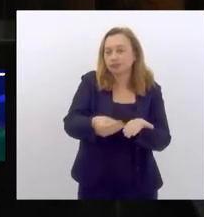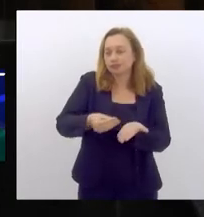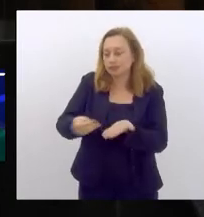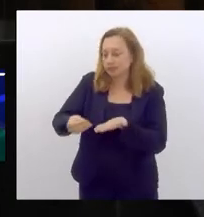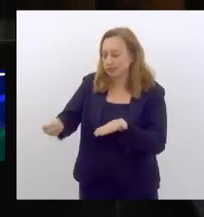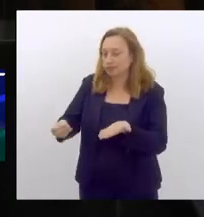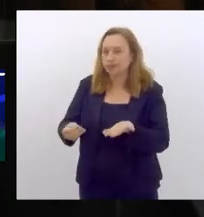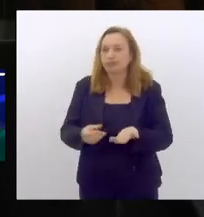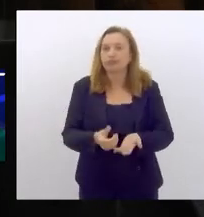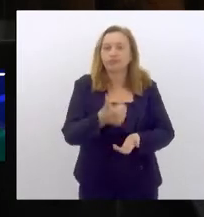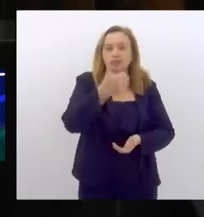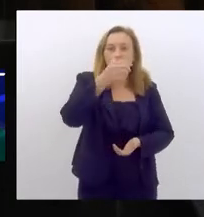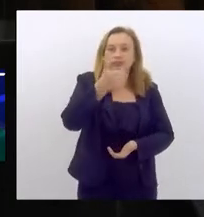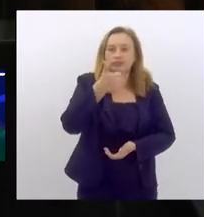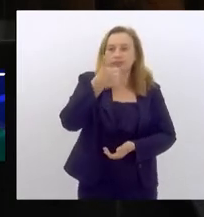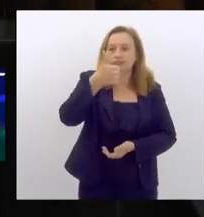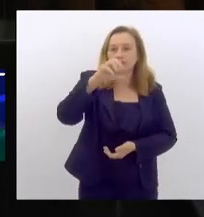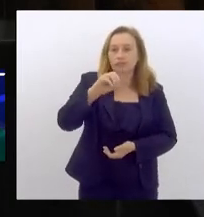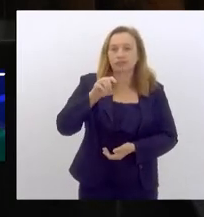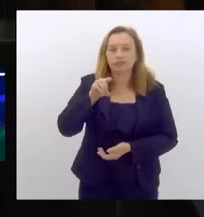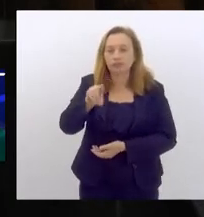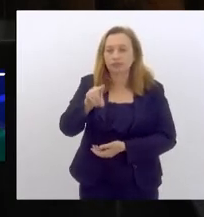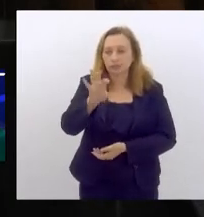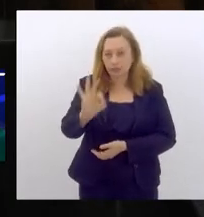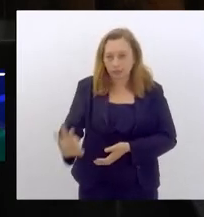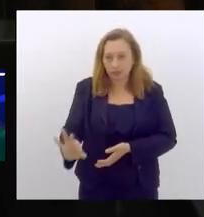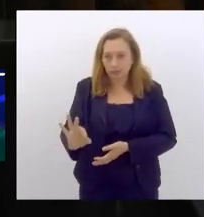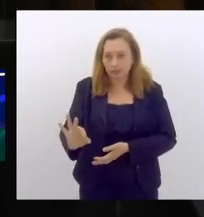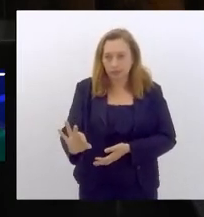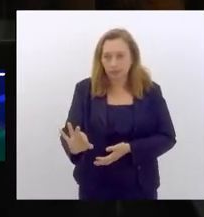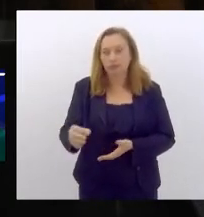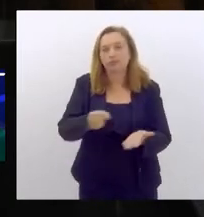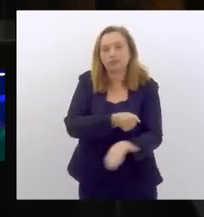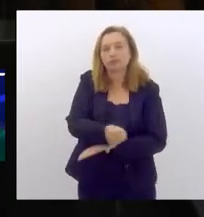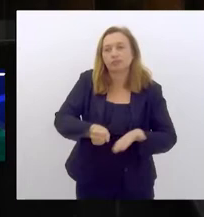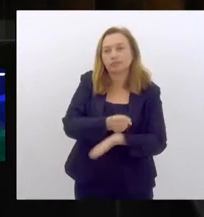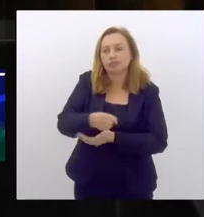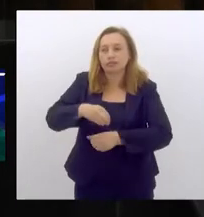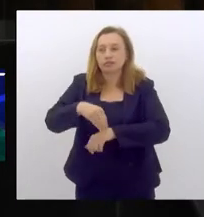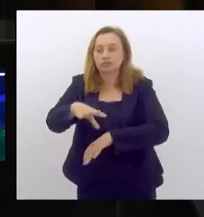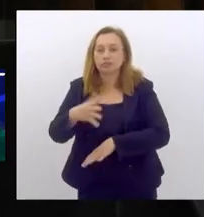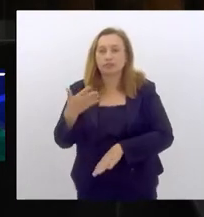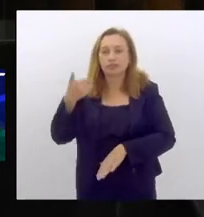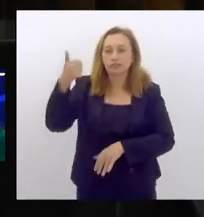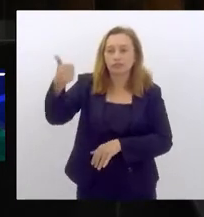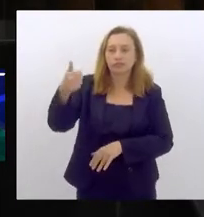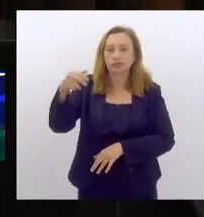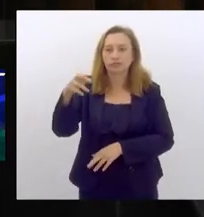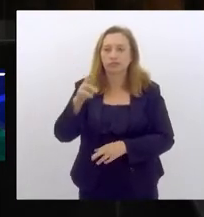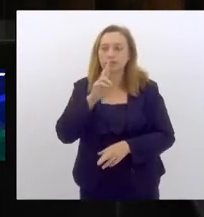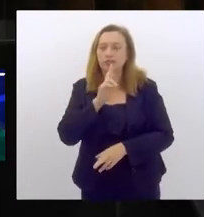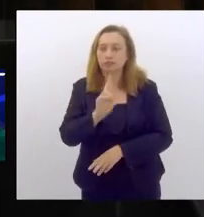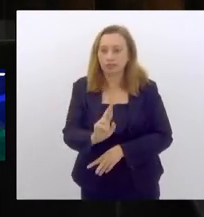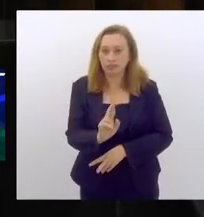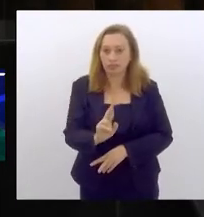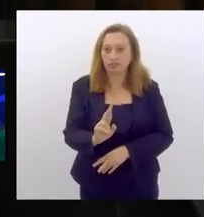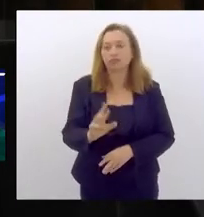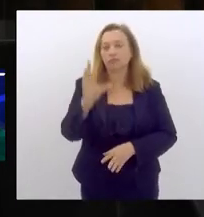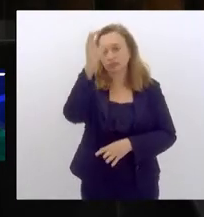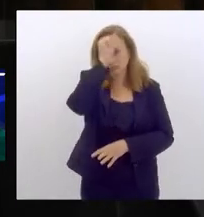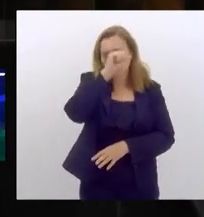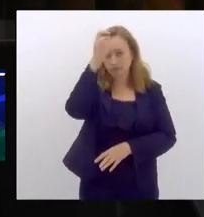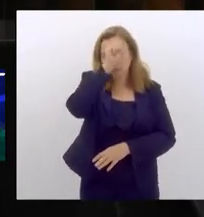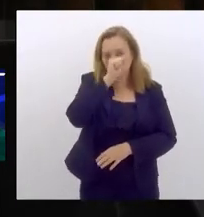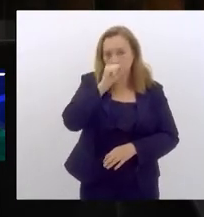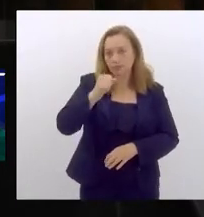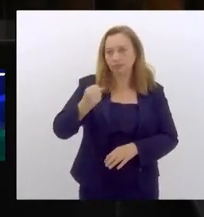mínimo, 10 pontos percentuais, com base em indicadores de melhoria nos resultados da aprendizagem e